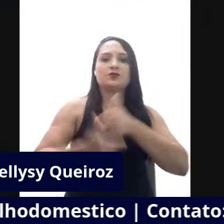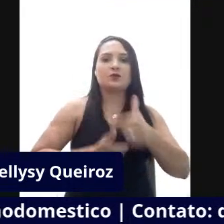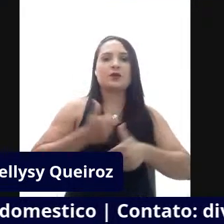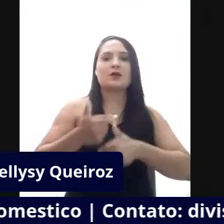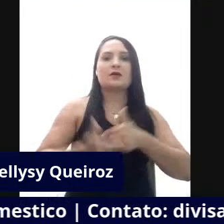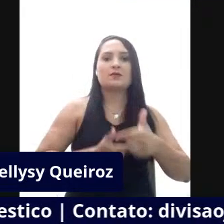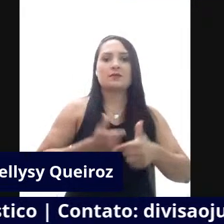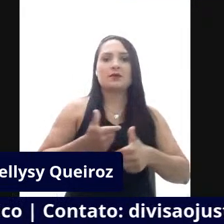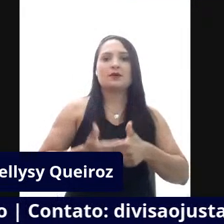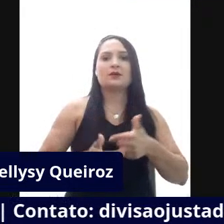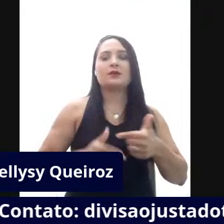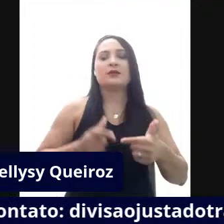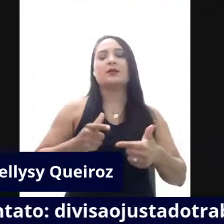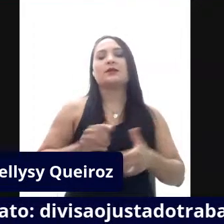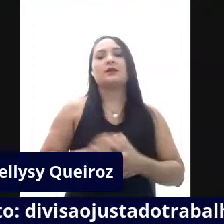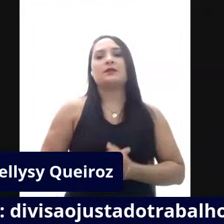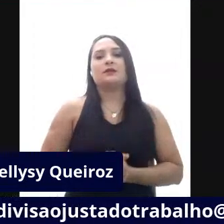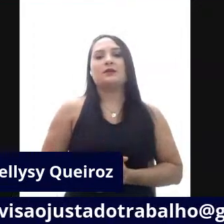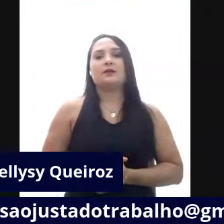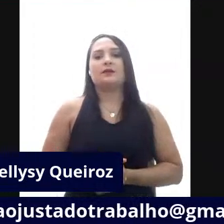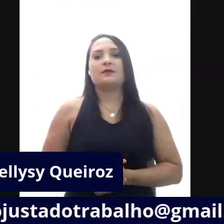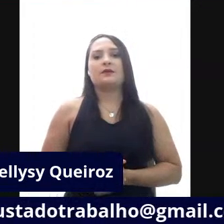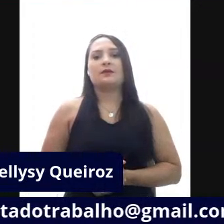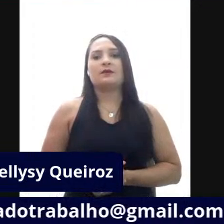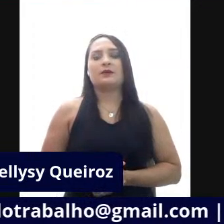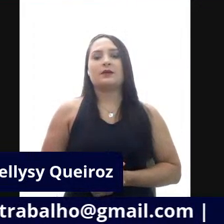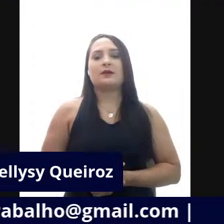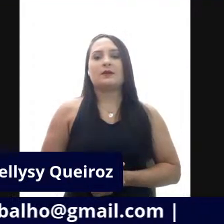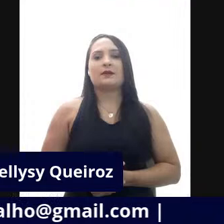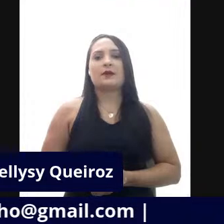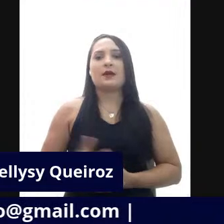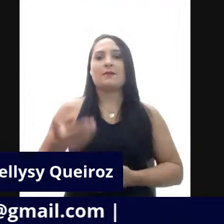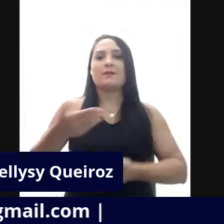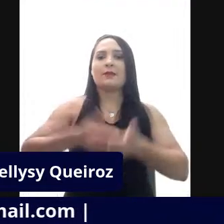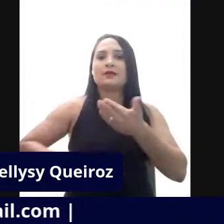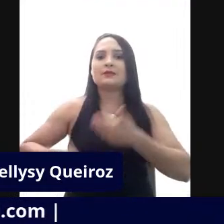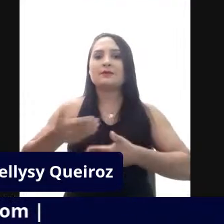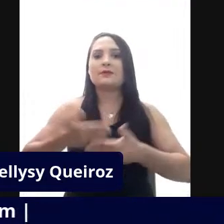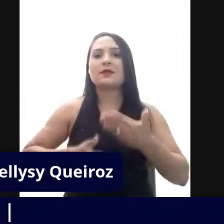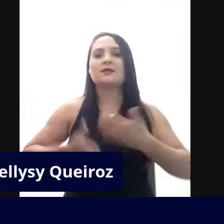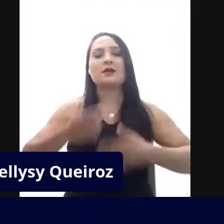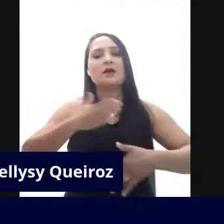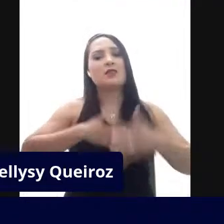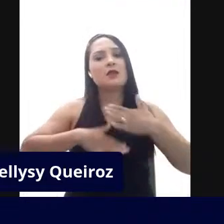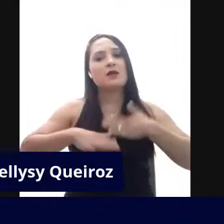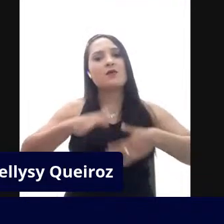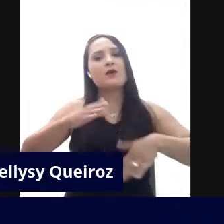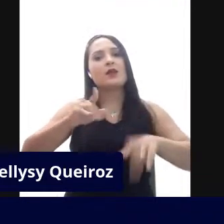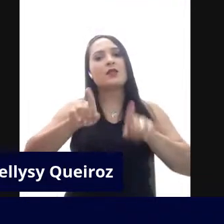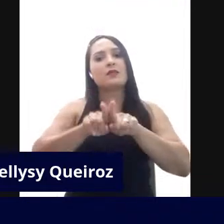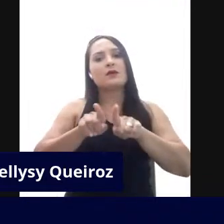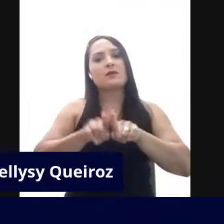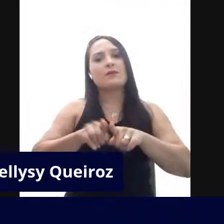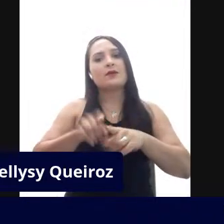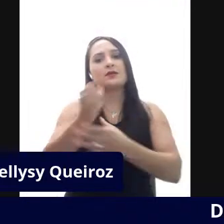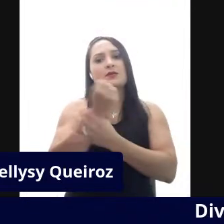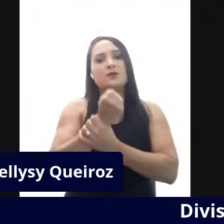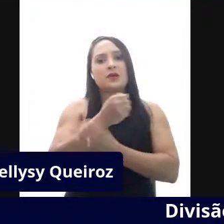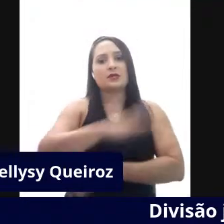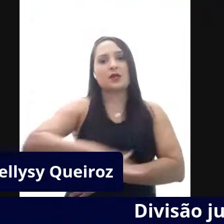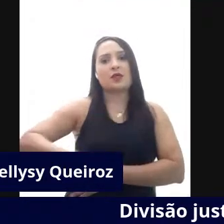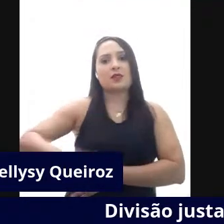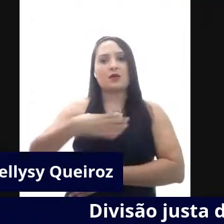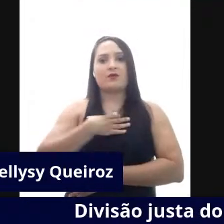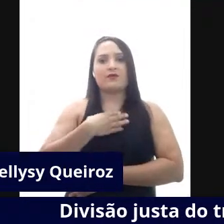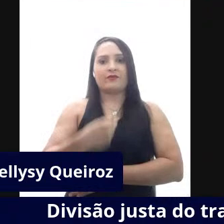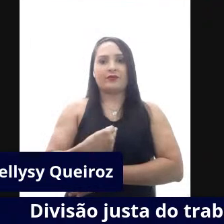para garantir a participação tranquila das mulheres e a segurança dessas crianças. Então,